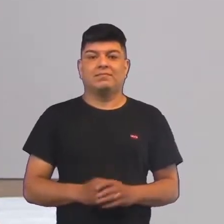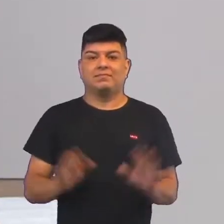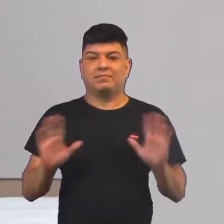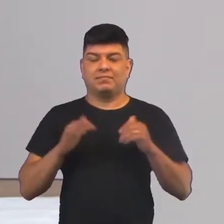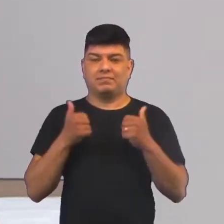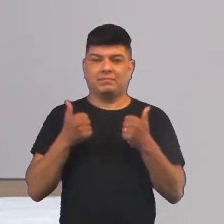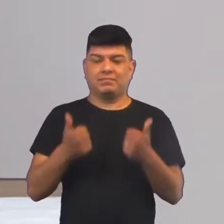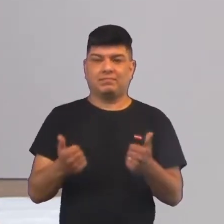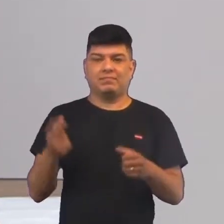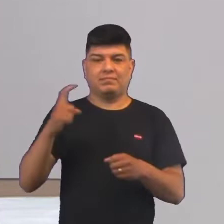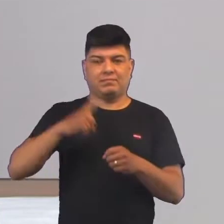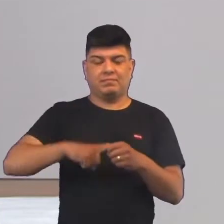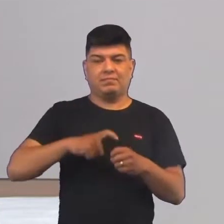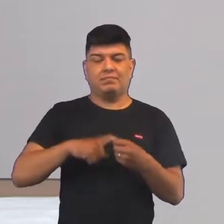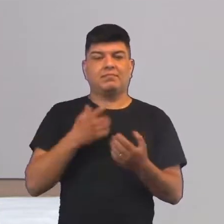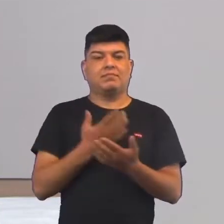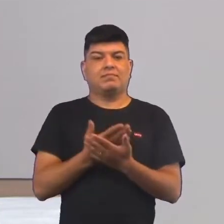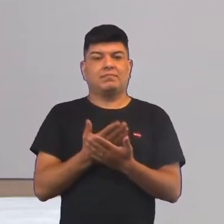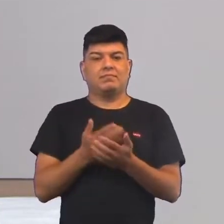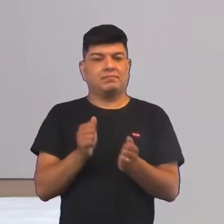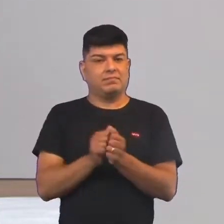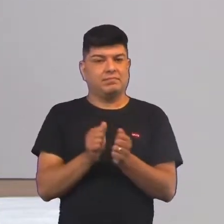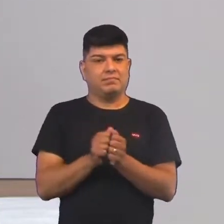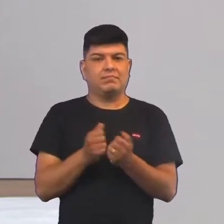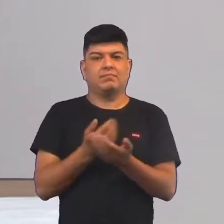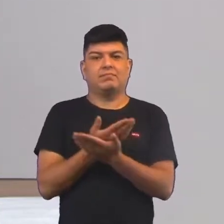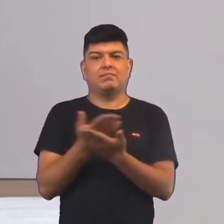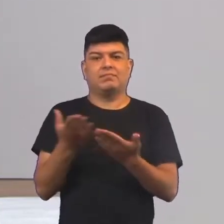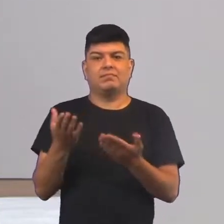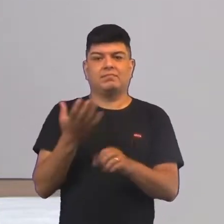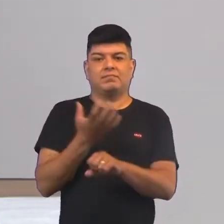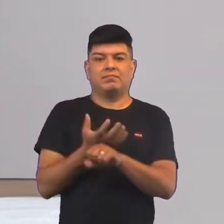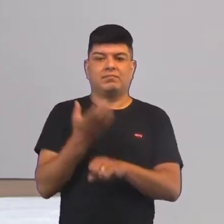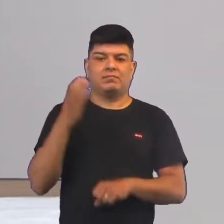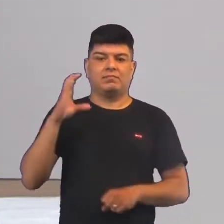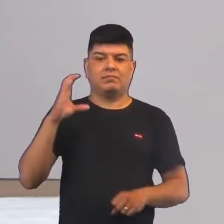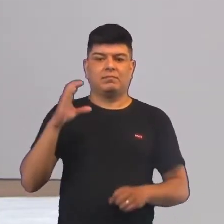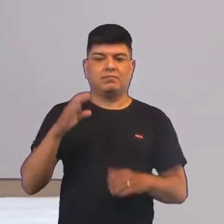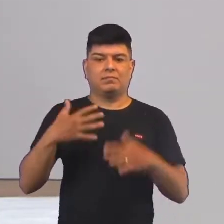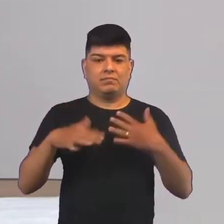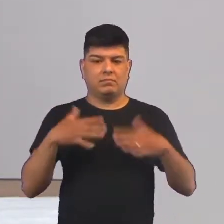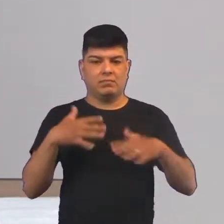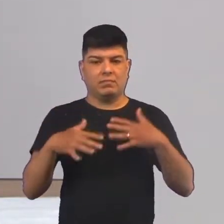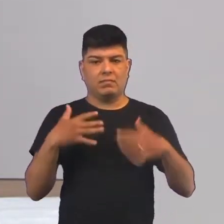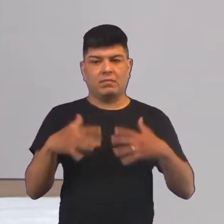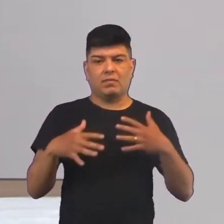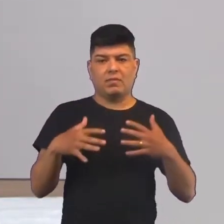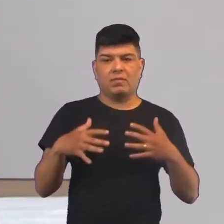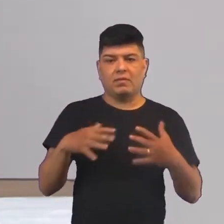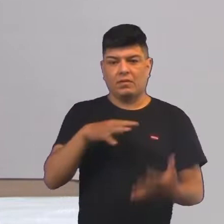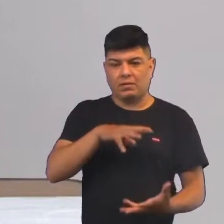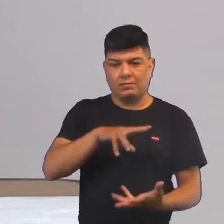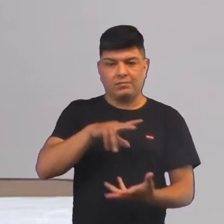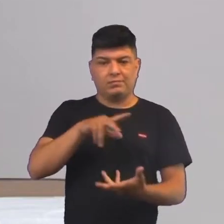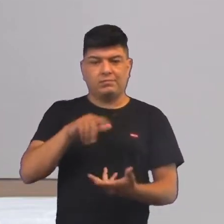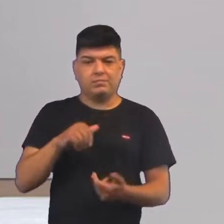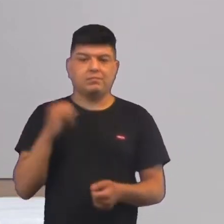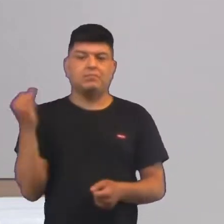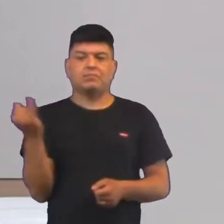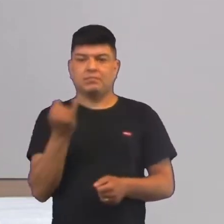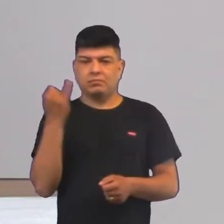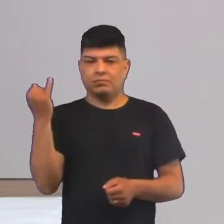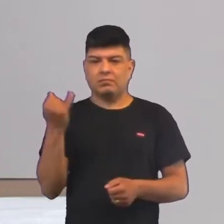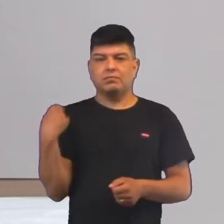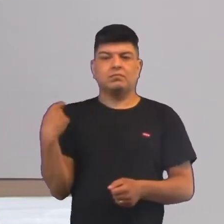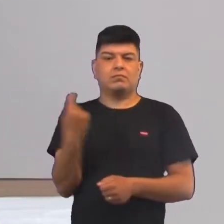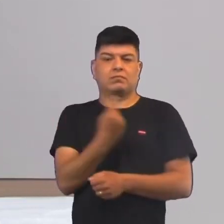Olá, tudo bem? Estou de volta para mais uma aula com vocês sobre ciências, os movimentos que a Terra realiza que são tão importantes em